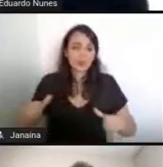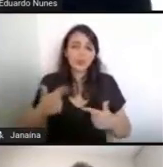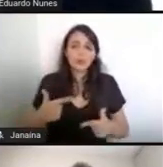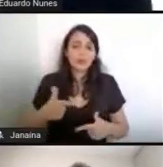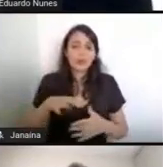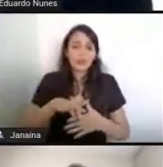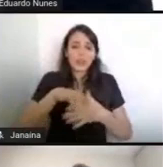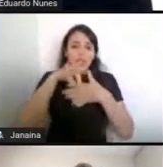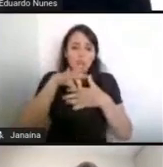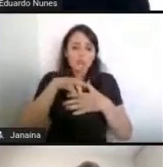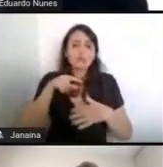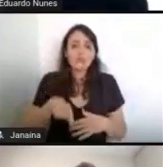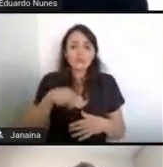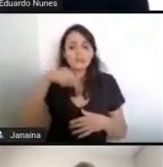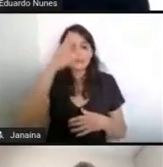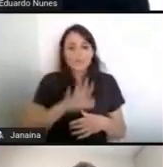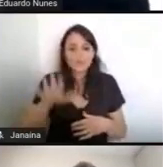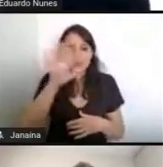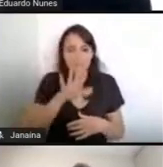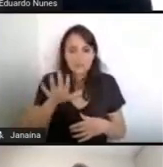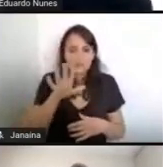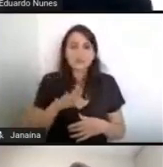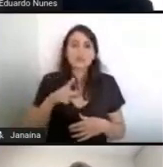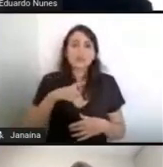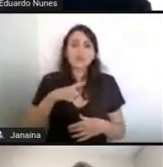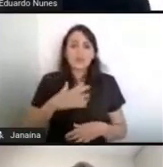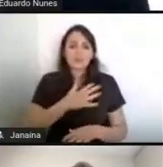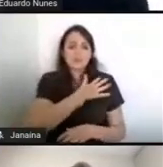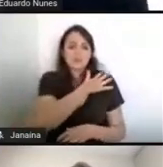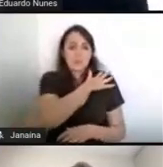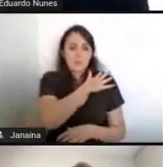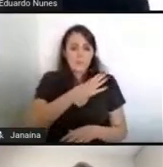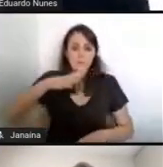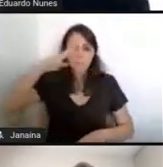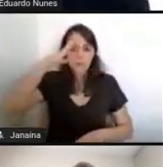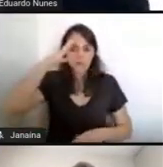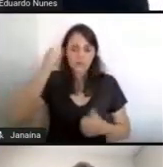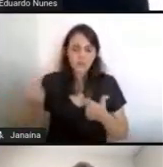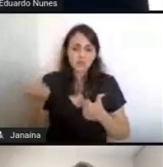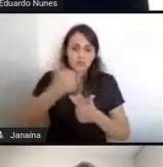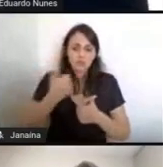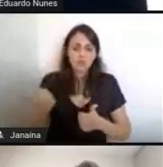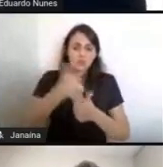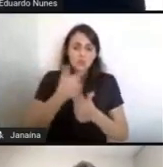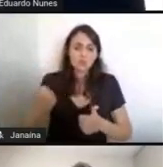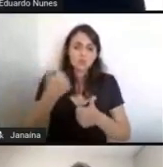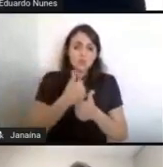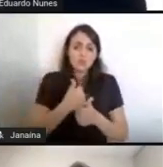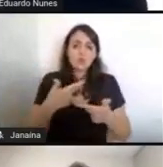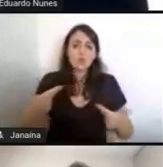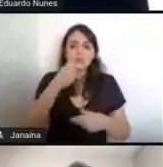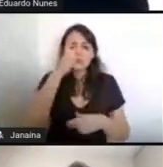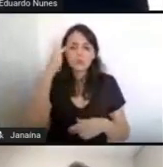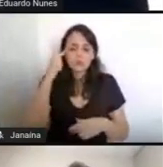nacional, temos uma militarização no Ministério da Saúde, substituindo cargos técnicos que têm um conhecimento acumulado ao longo de 30 anos,